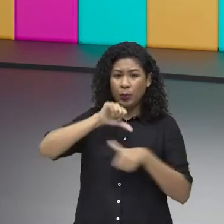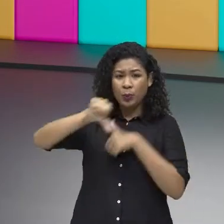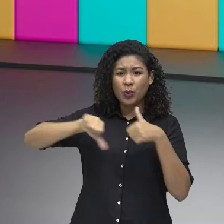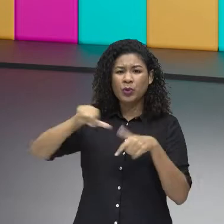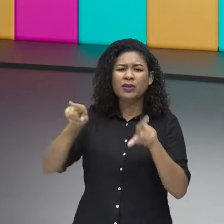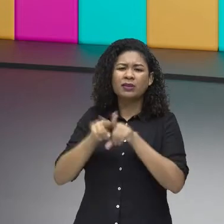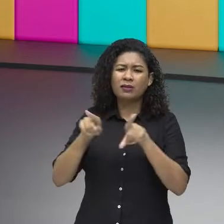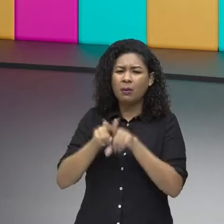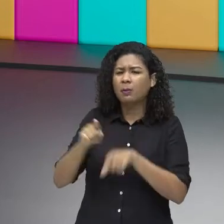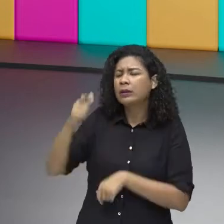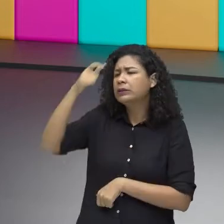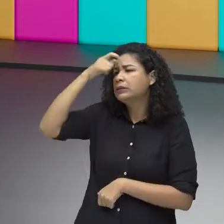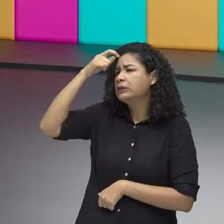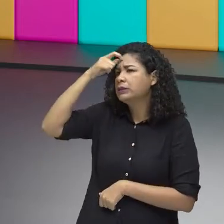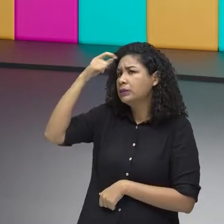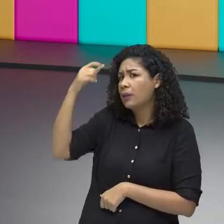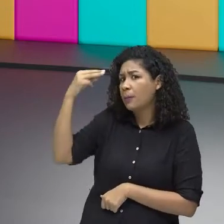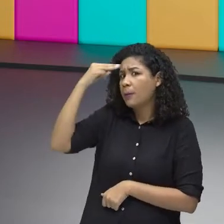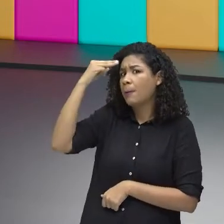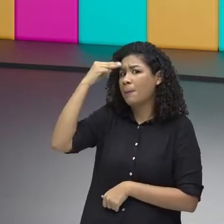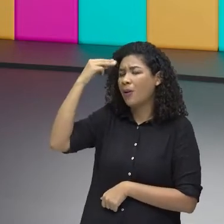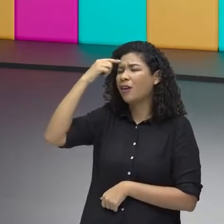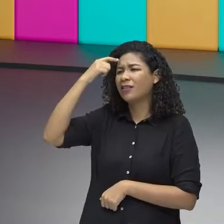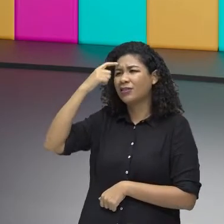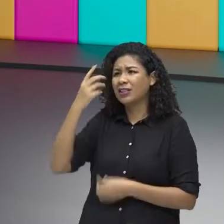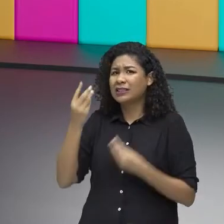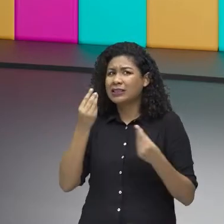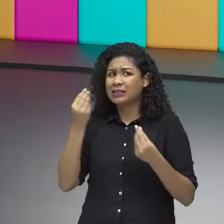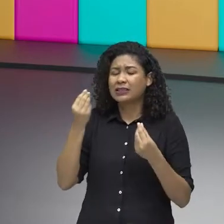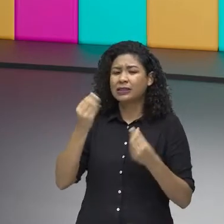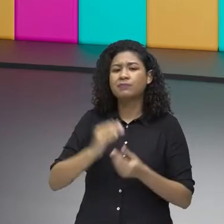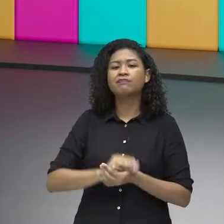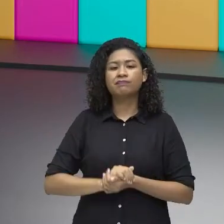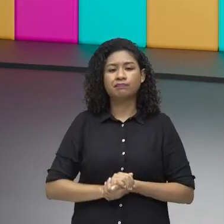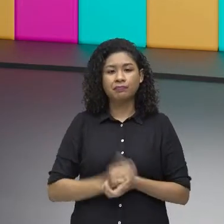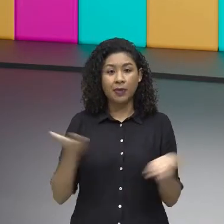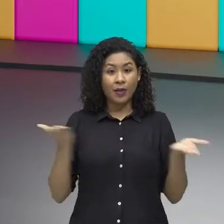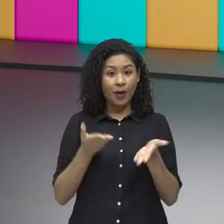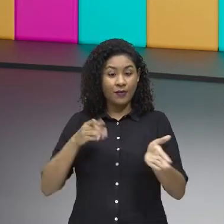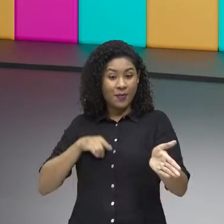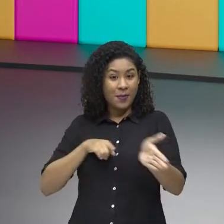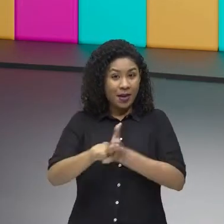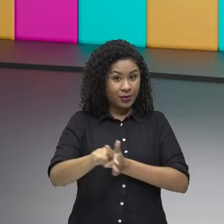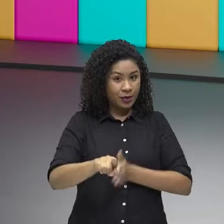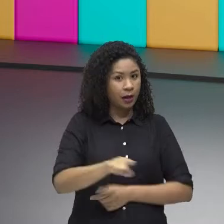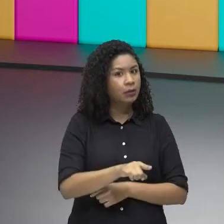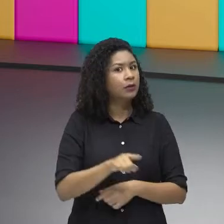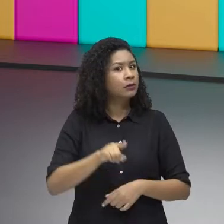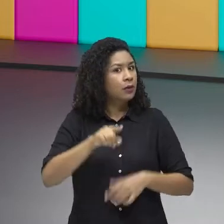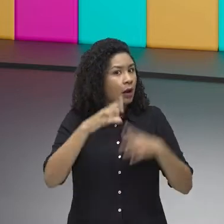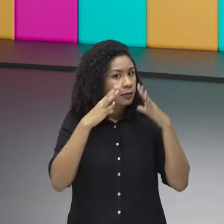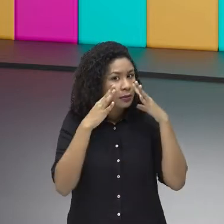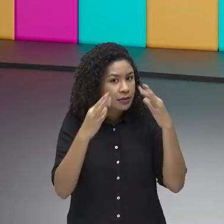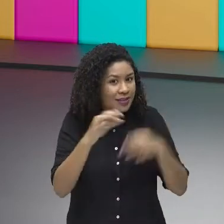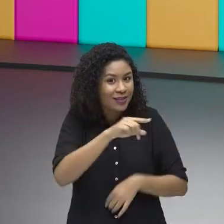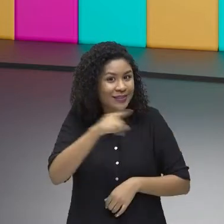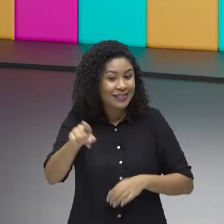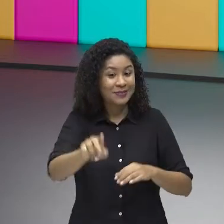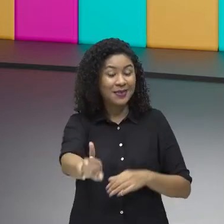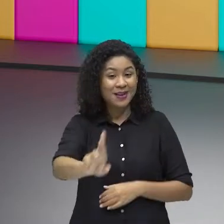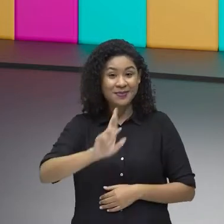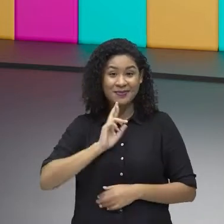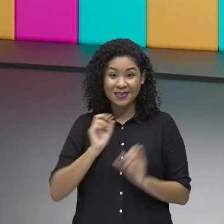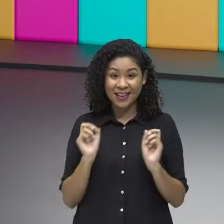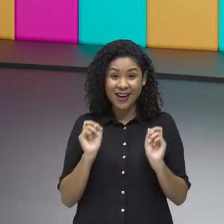E eu vou lançar uma perguntinha para vocês, tá certo? Fiquem aí atentos para que vocês possam responder, é bem rapidinho a nossa